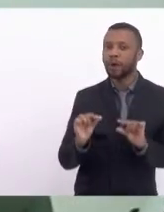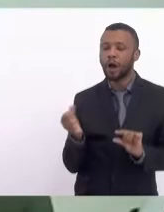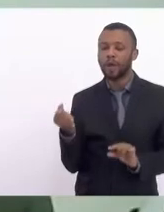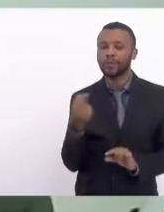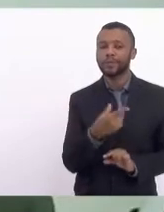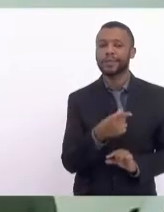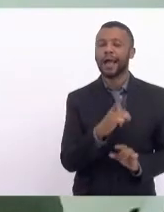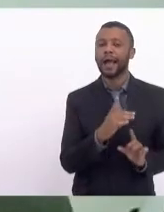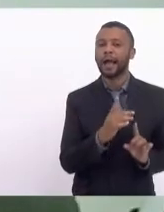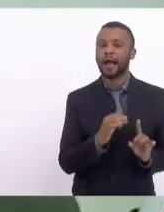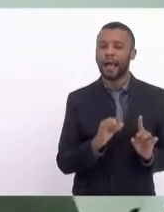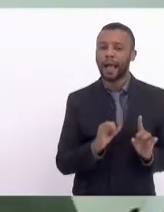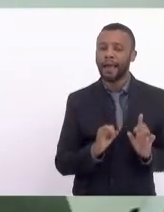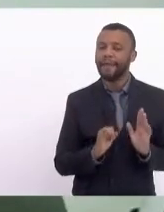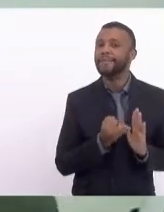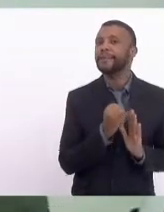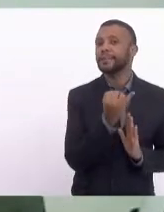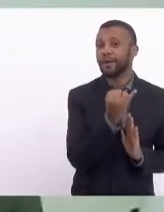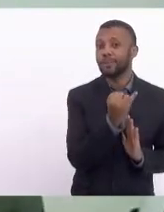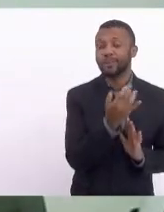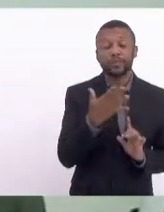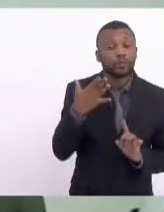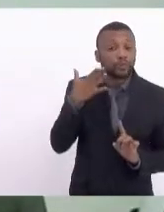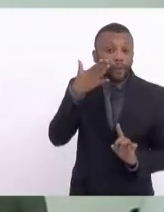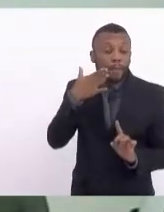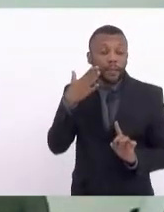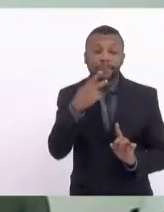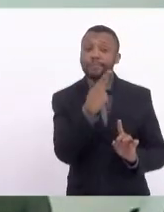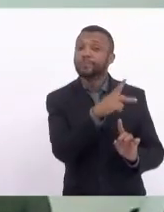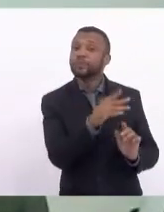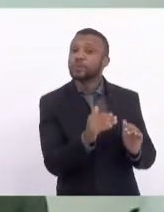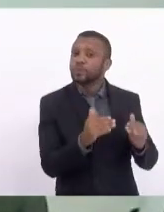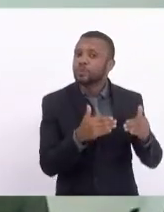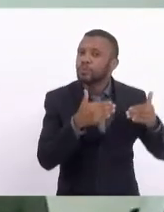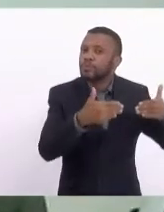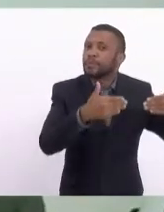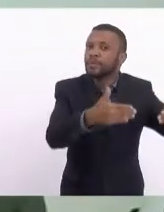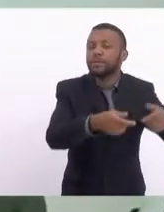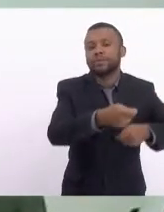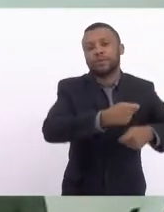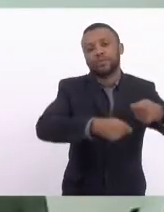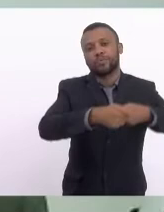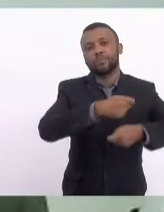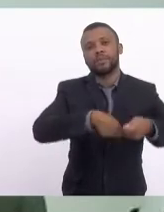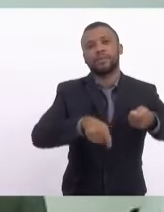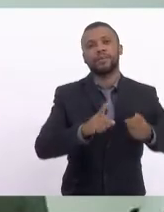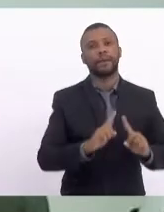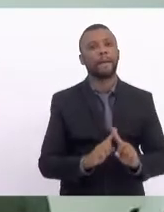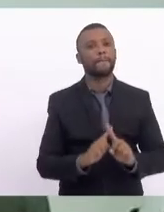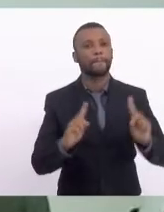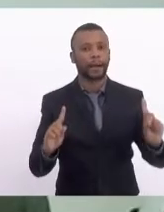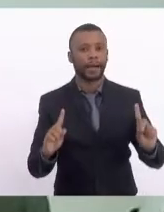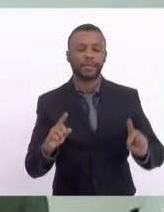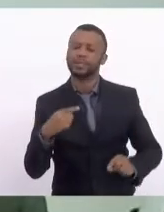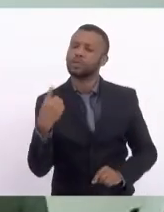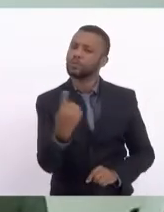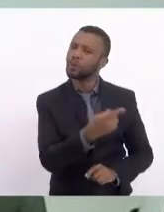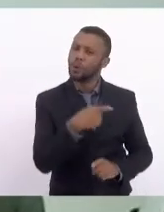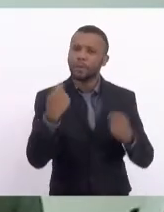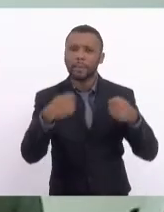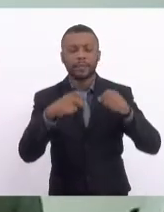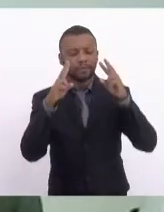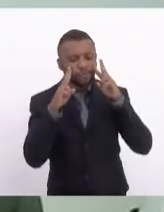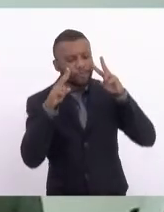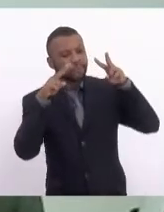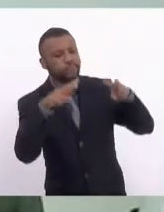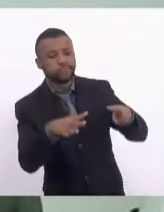disse o ministro. Ora, temos que considerar